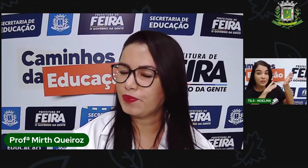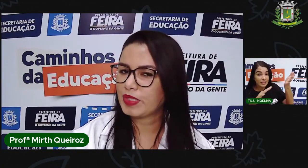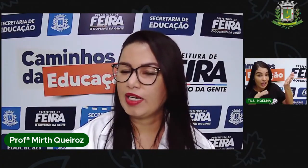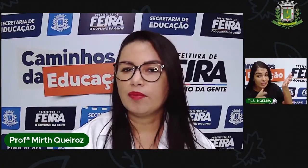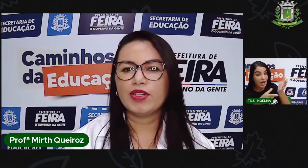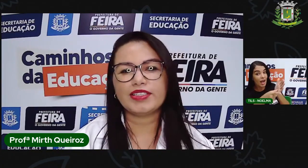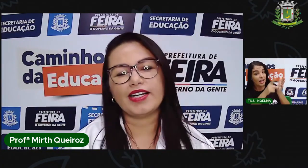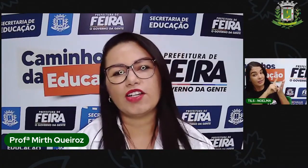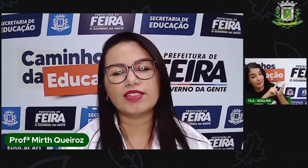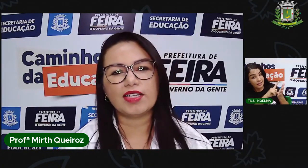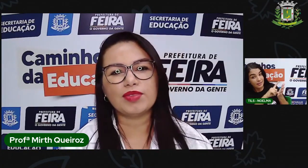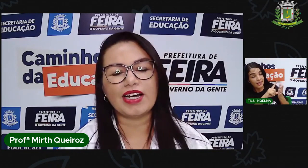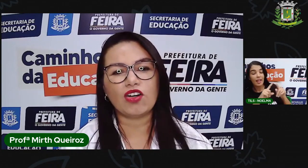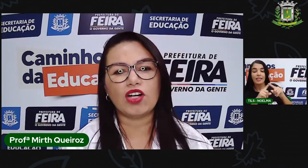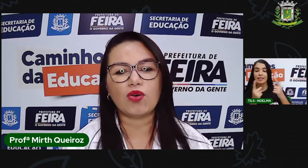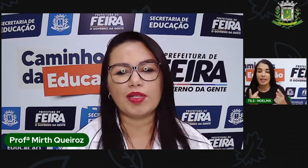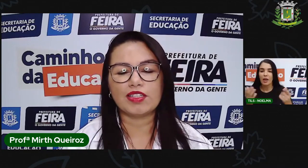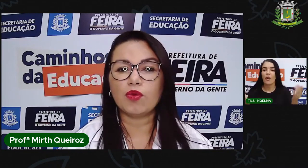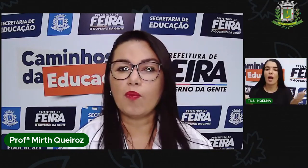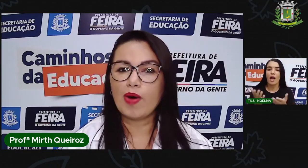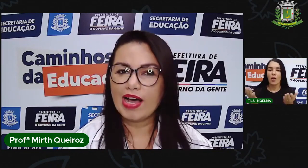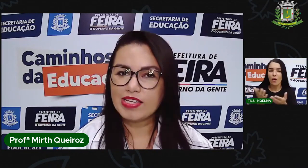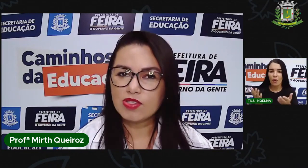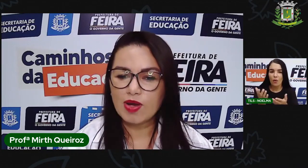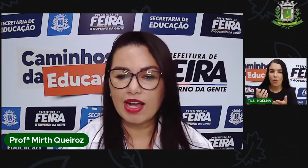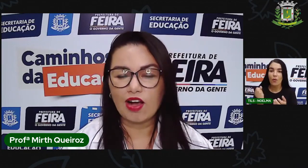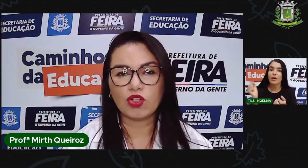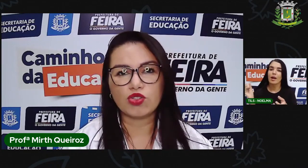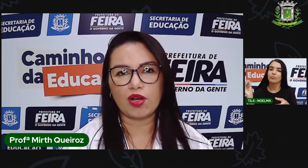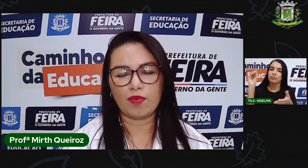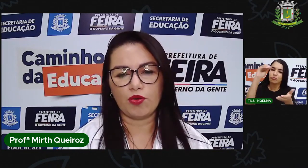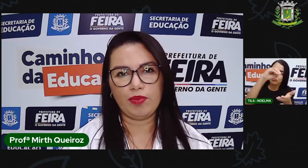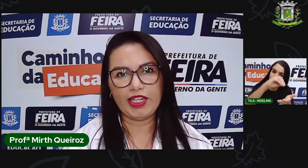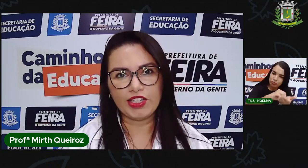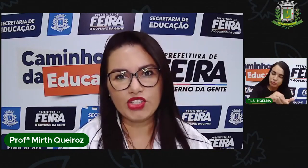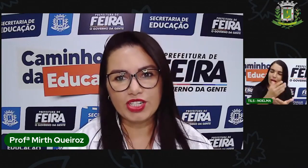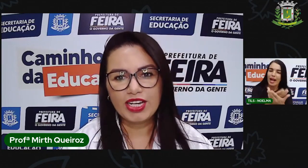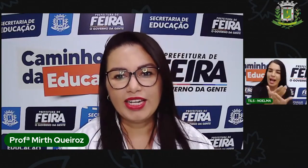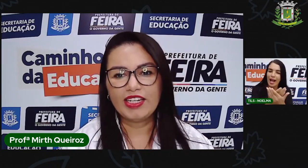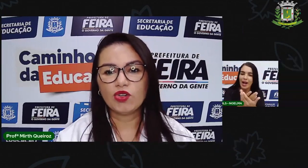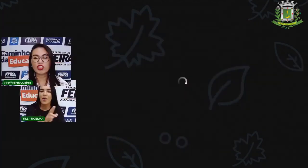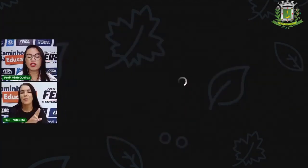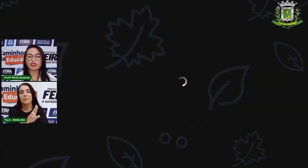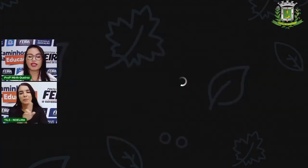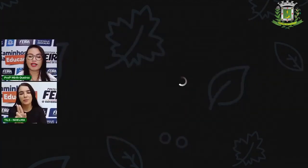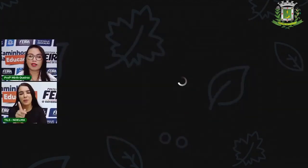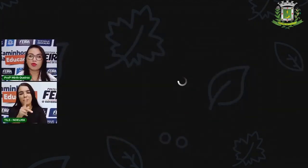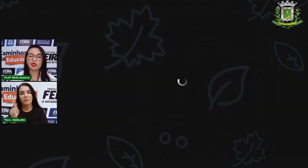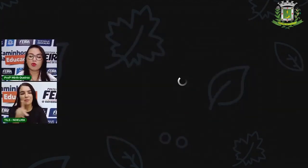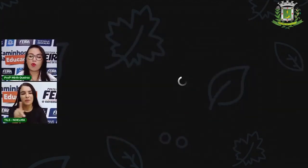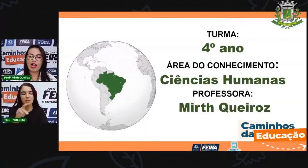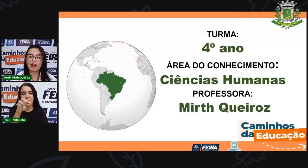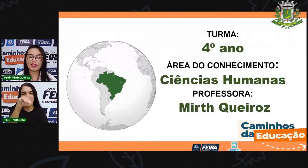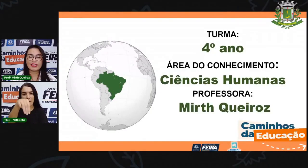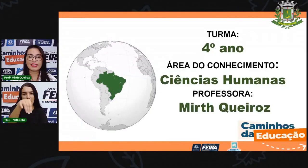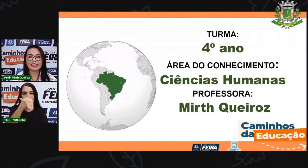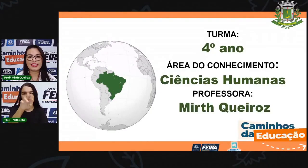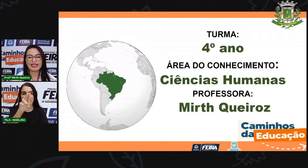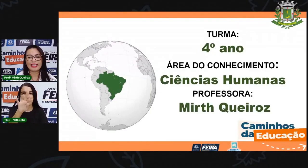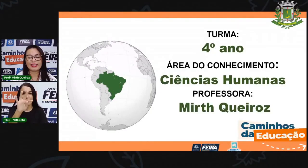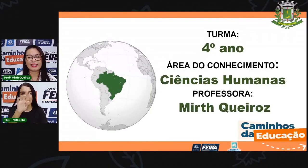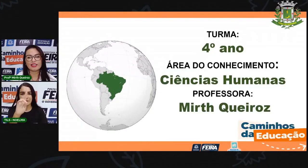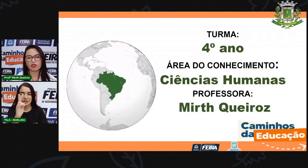anterior? Pois é, nós estamos agora começando mais uma aula, sou a Promirt, e hoje nós teremos uma aula